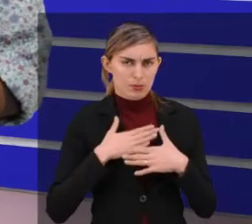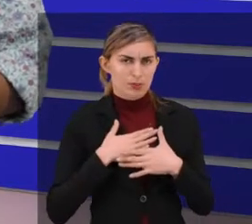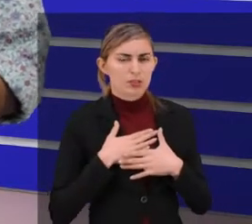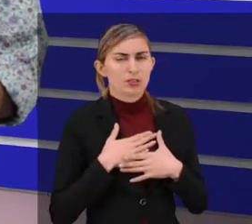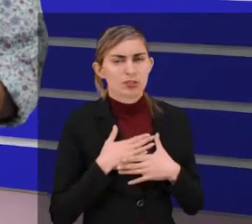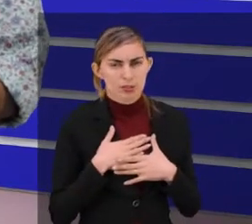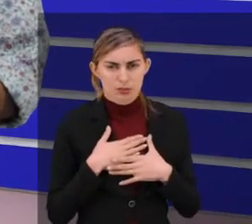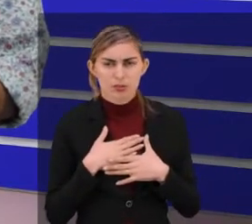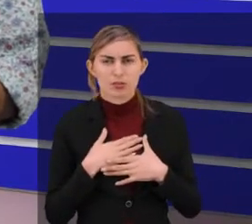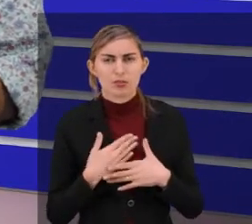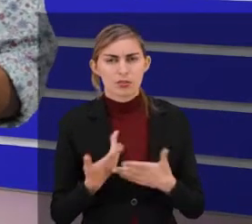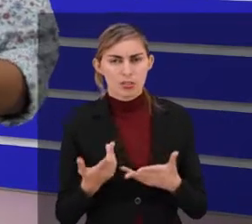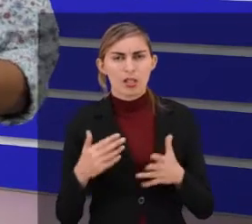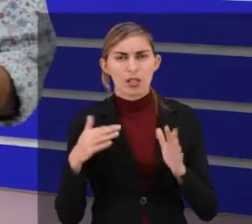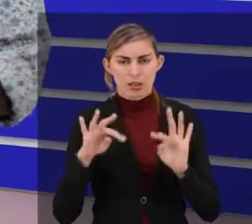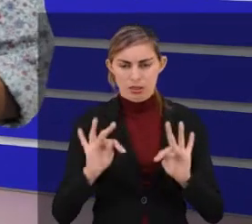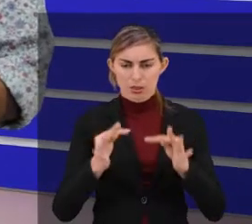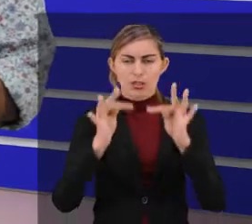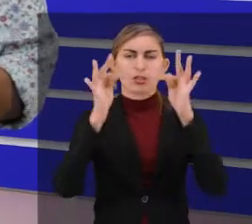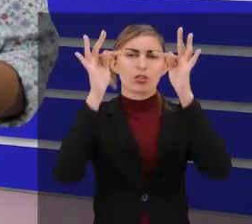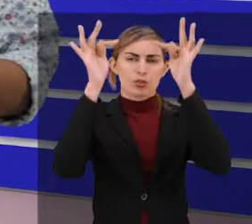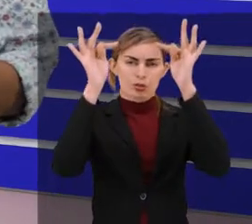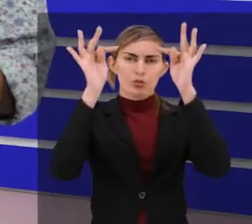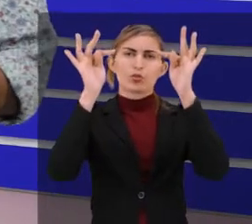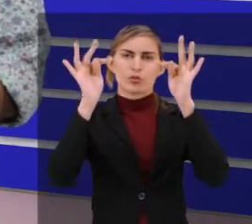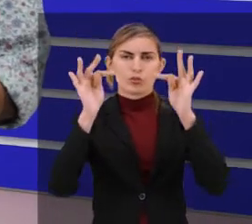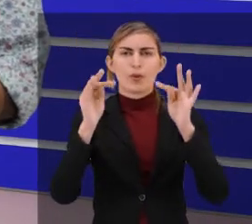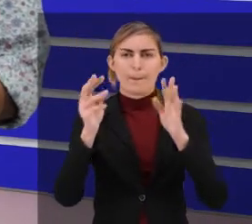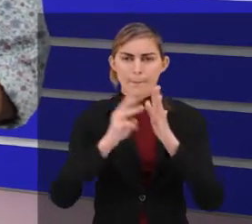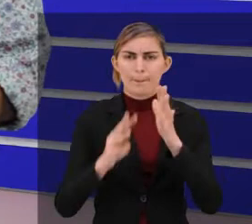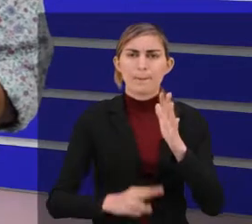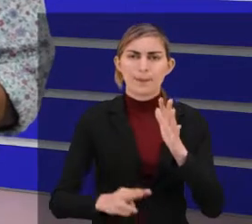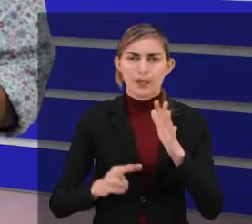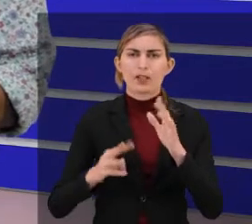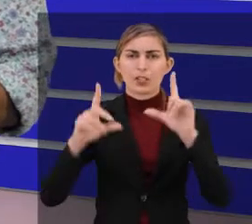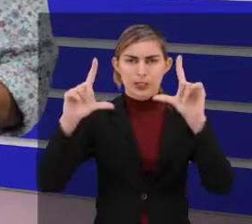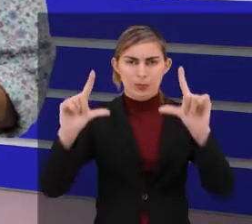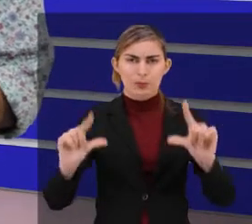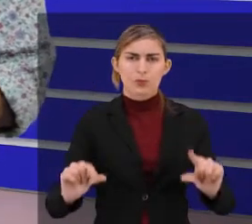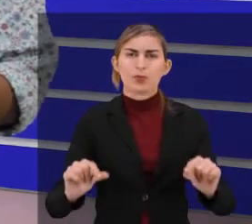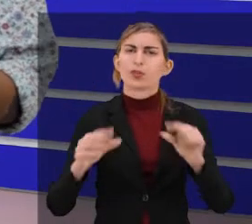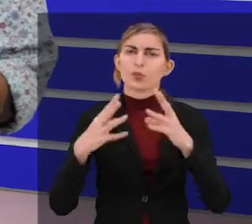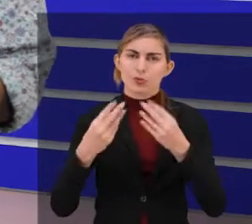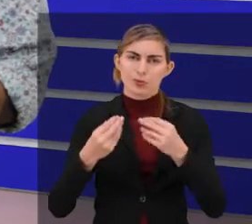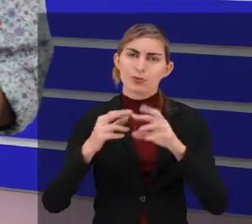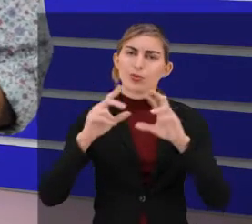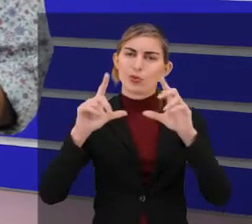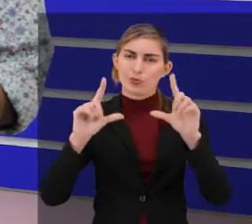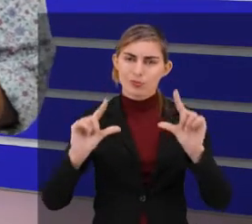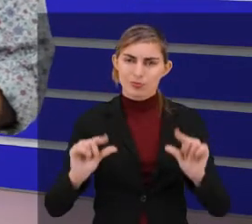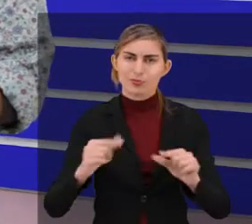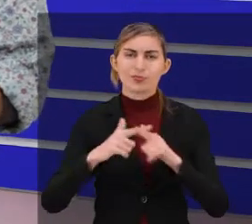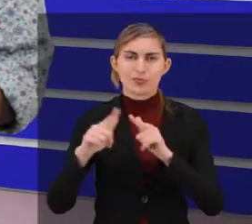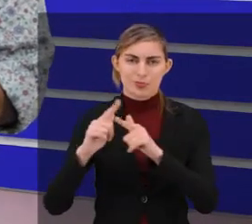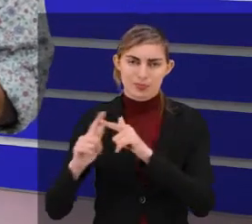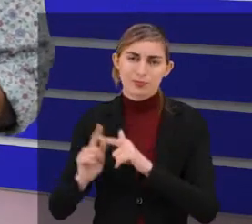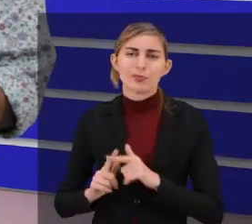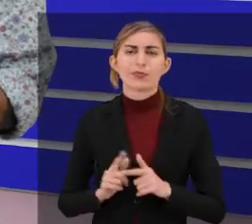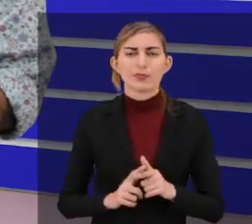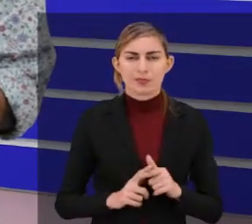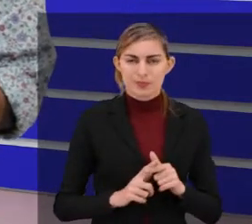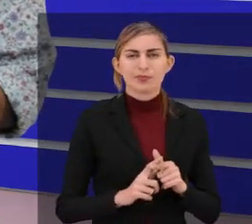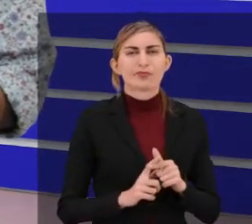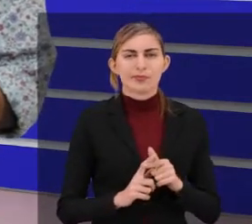mim, a tecnologia, o método de resolução de conflitos que eu aplicaria seria o da